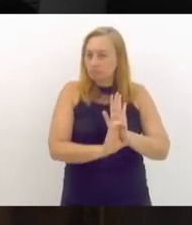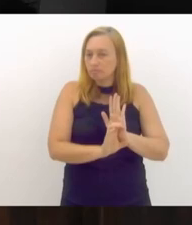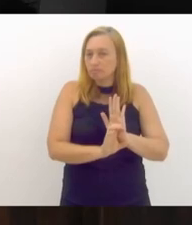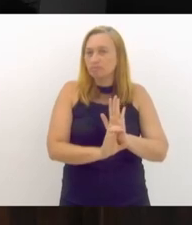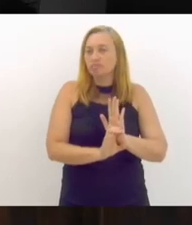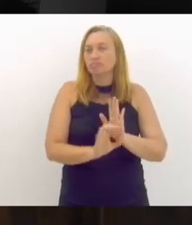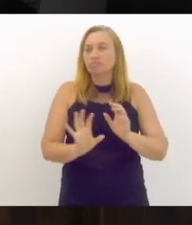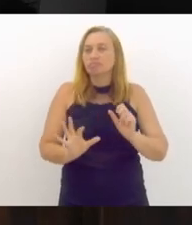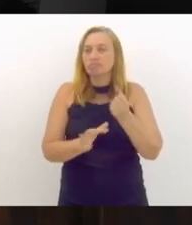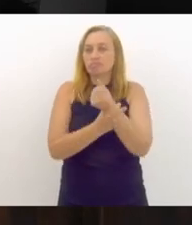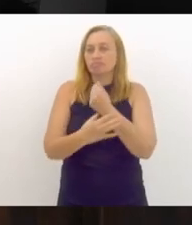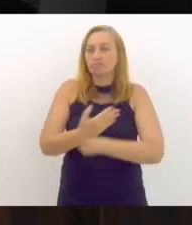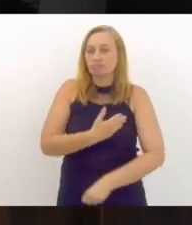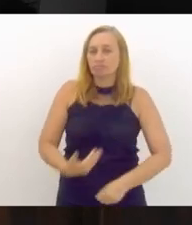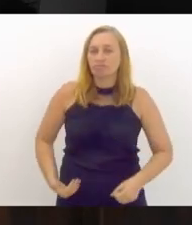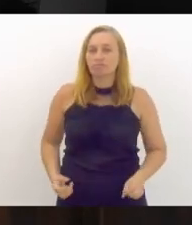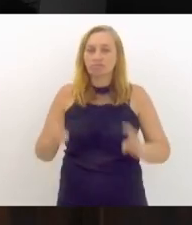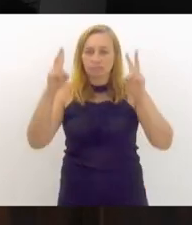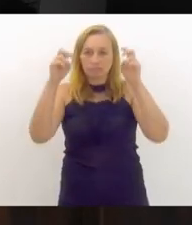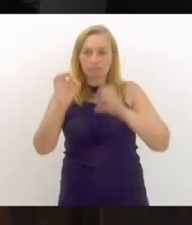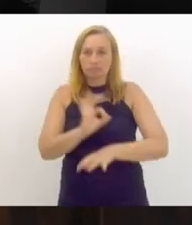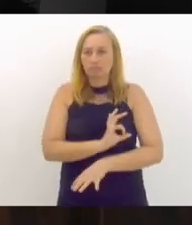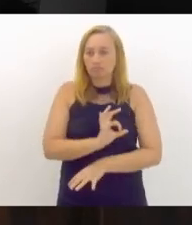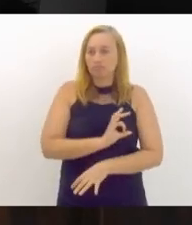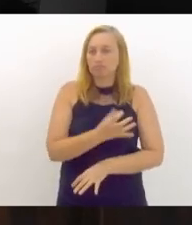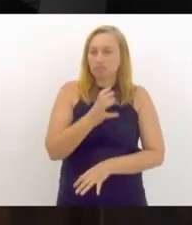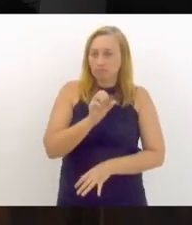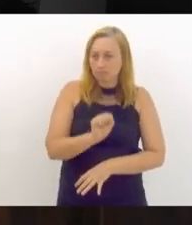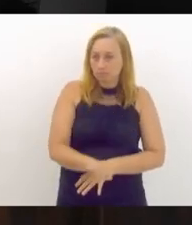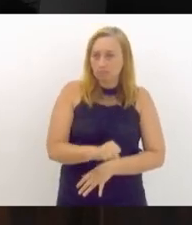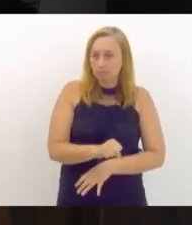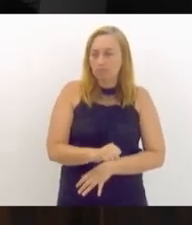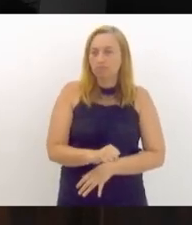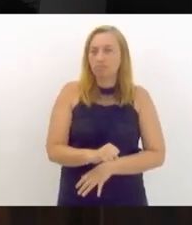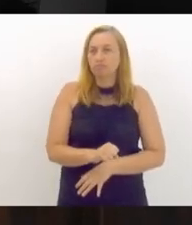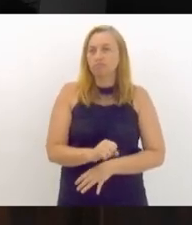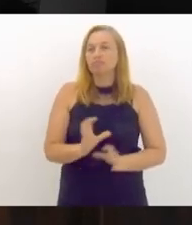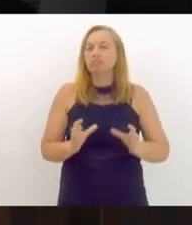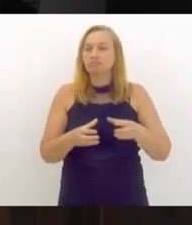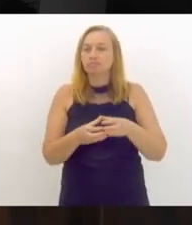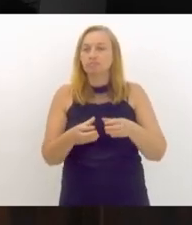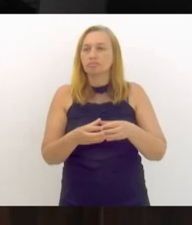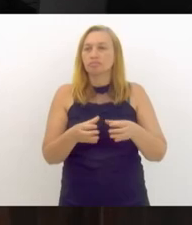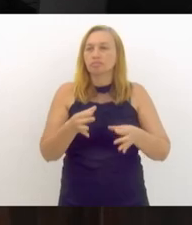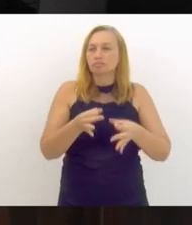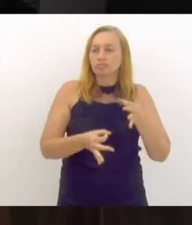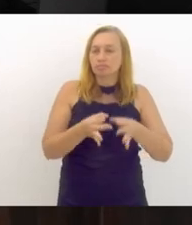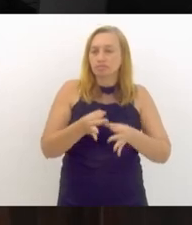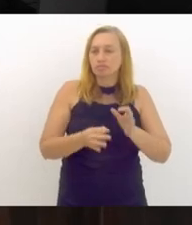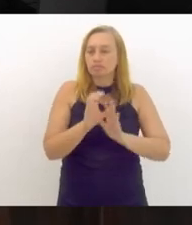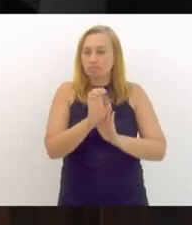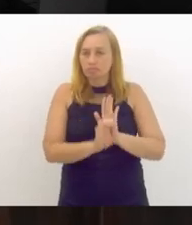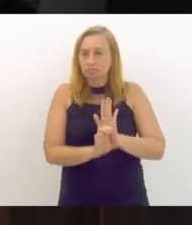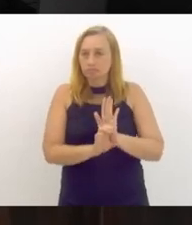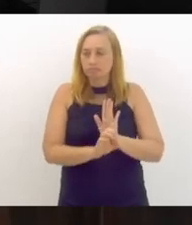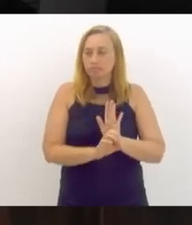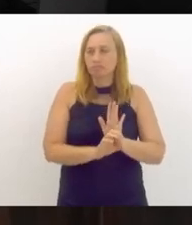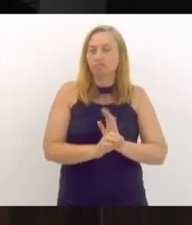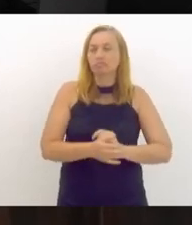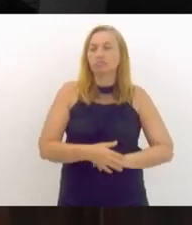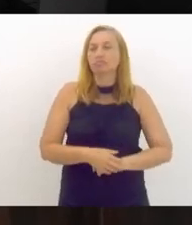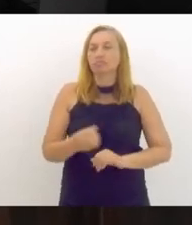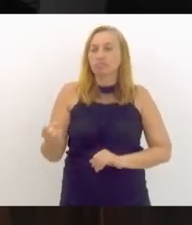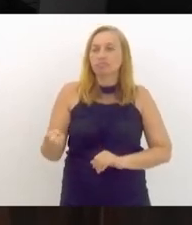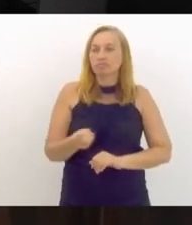de Segurança Pública e Assuntos de Polícia favorável, com a emenda da Comissão de Constituição e Justiça com emenda.